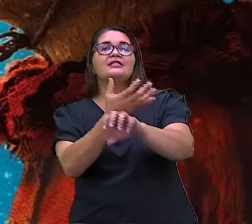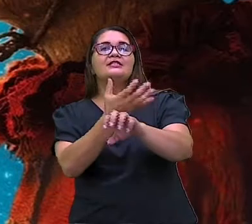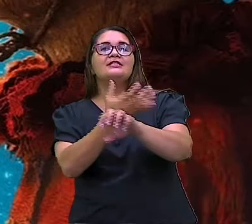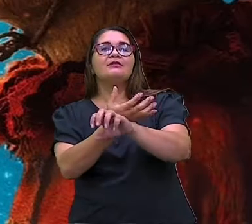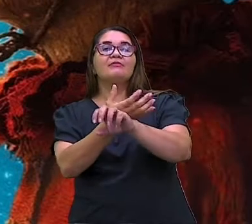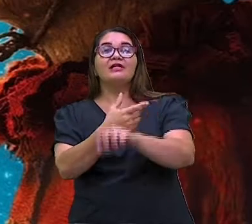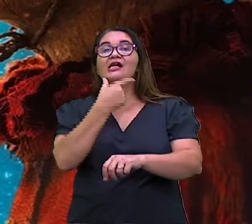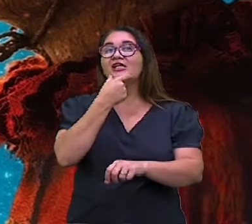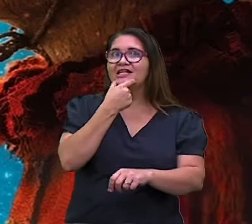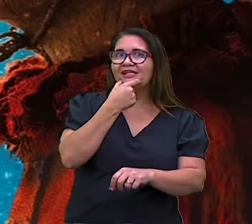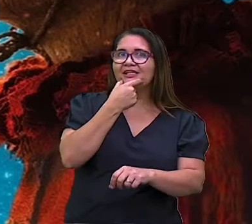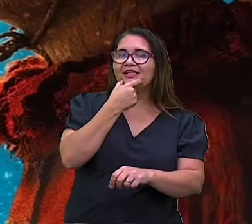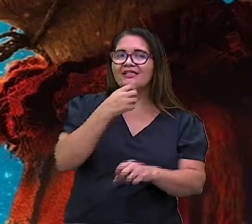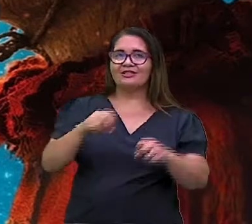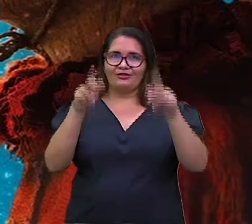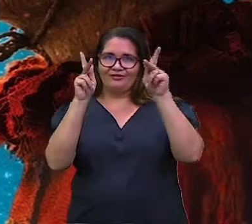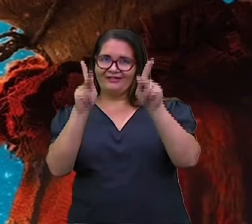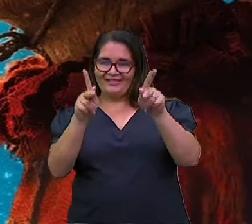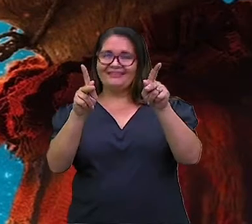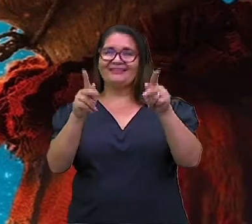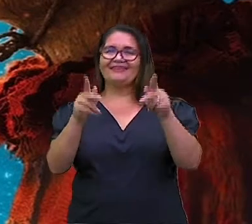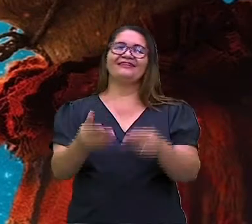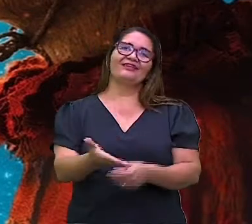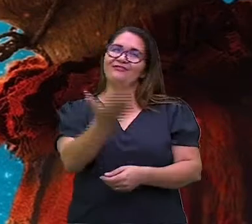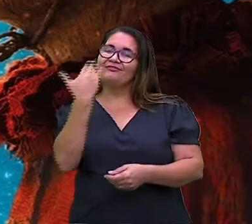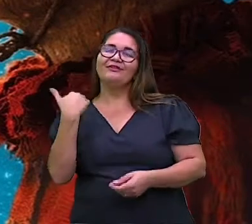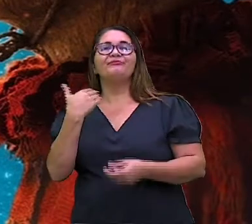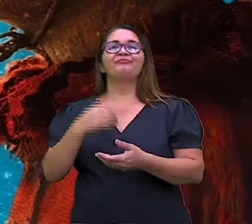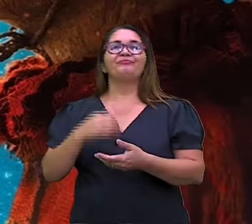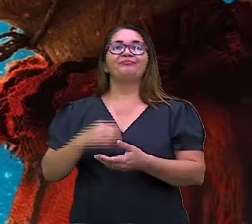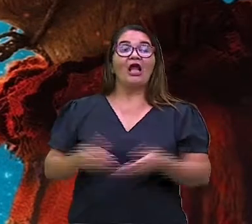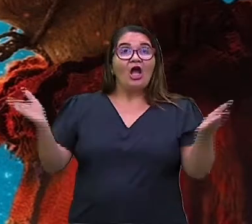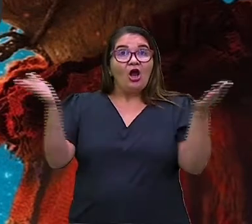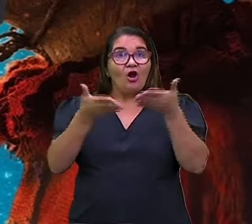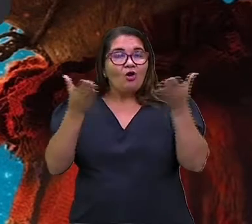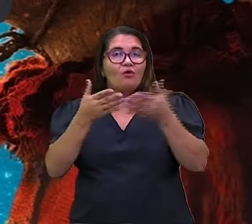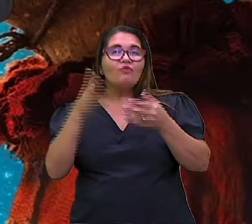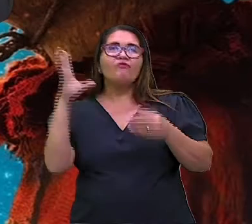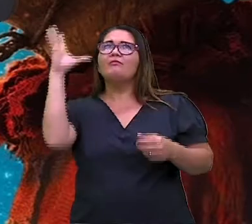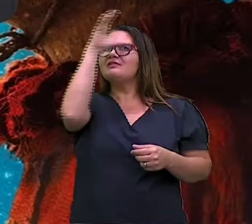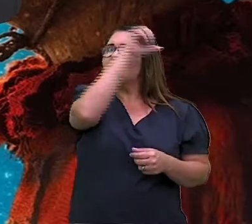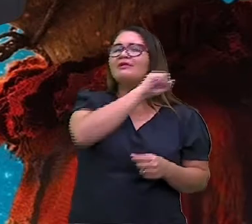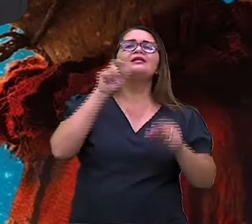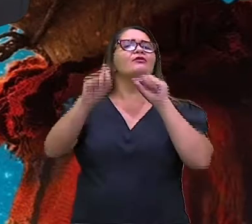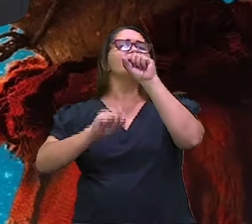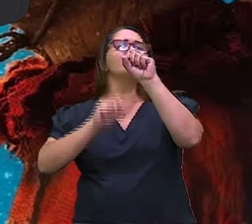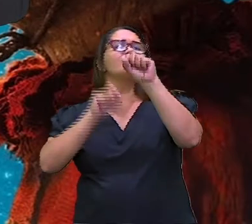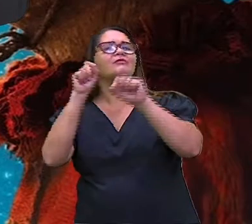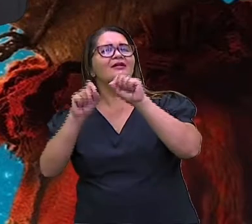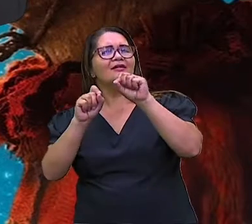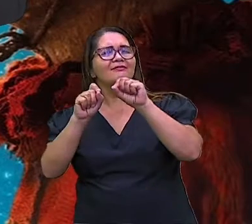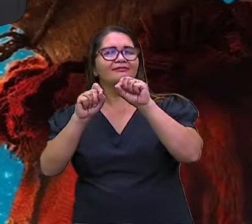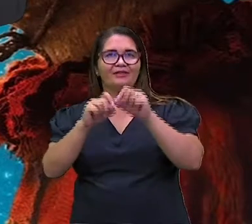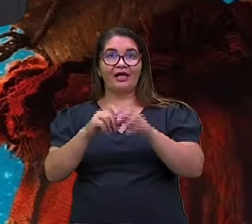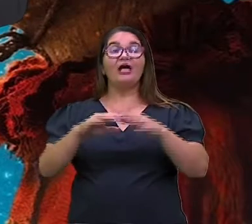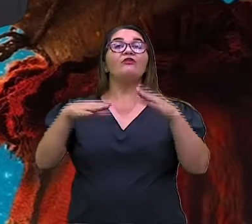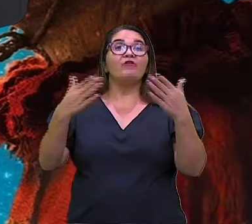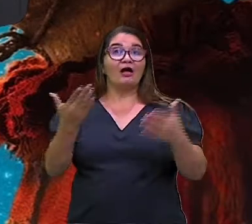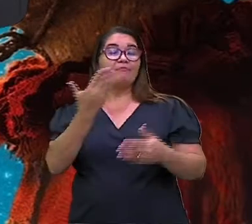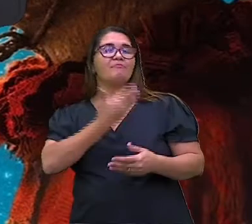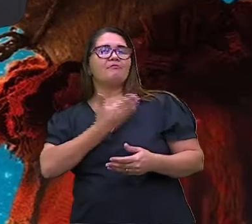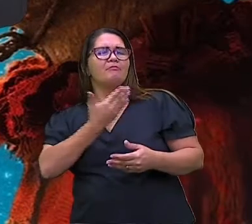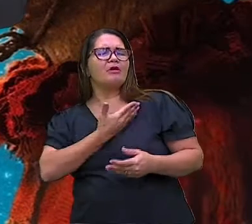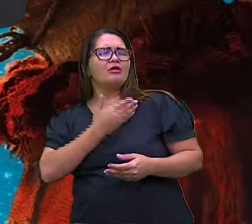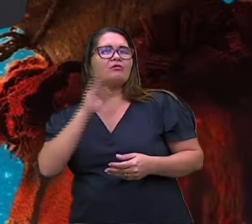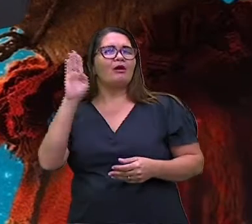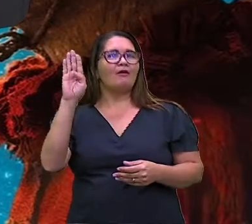o nosso conteúdo de língua inglesa. Hoje nós falaremos sobre false friends,